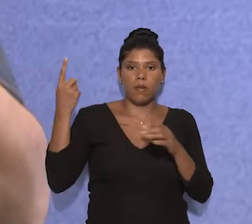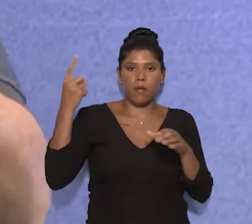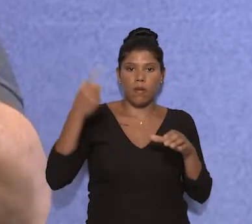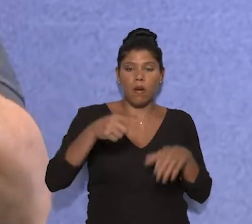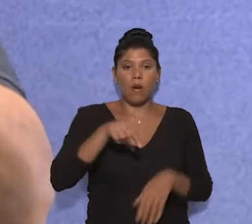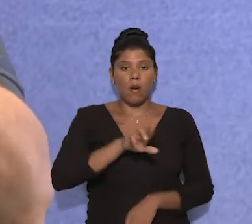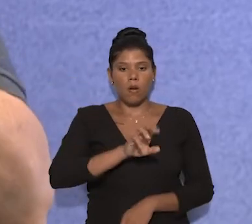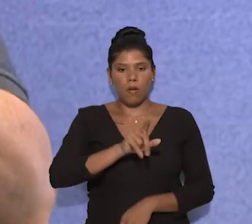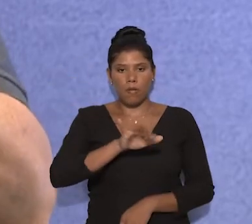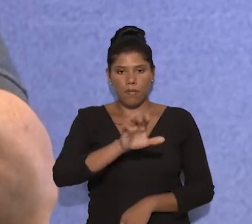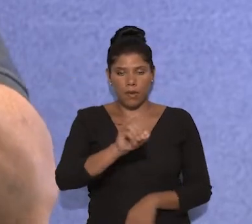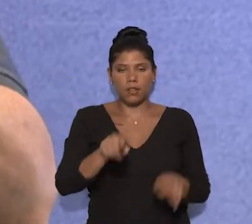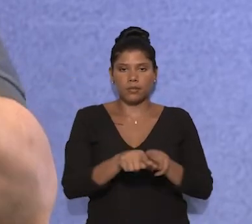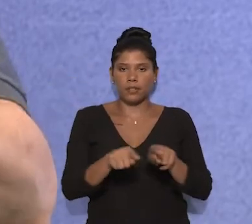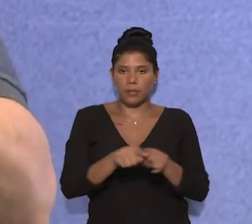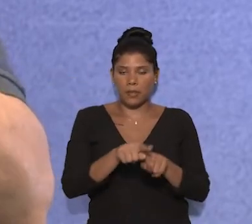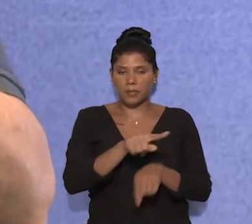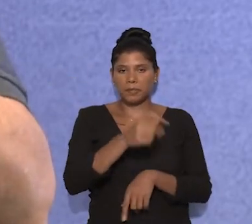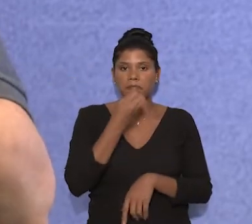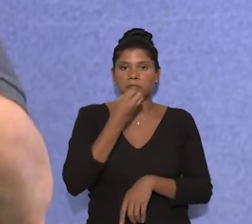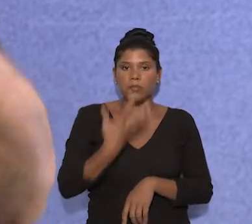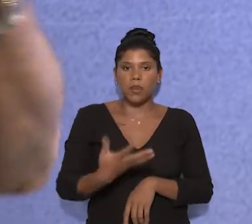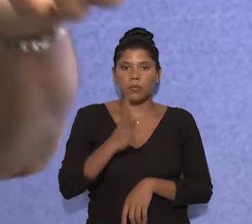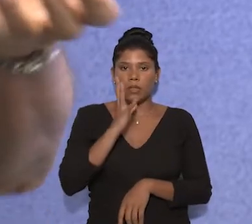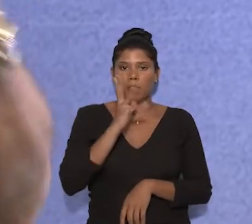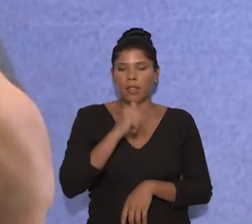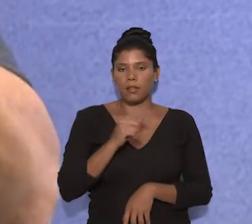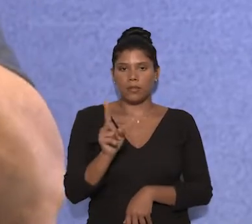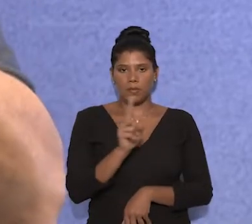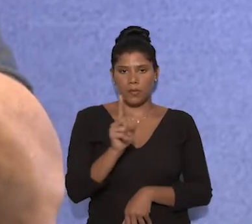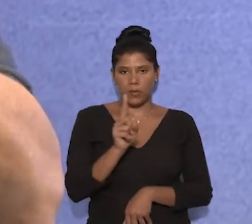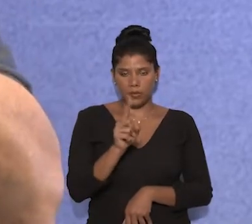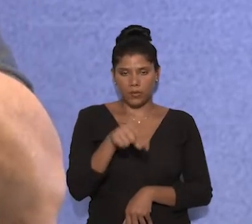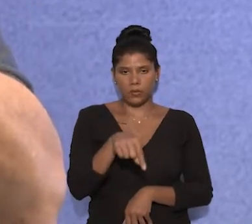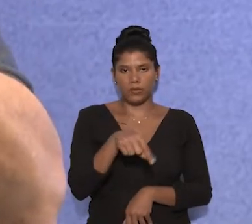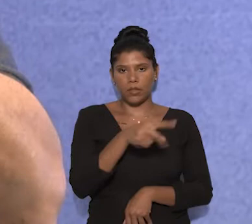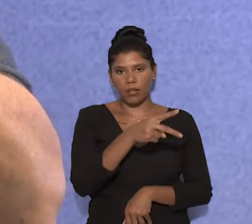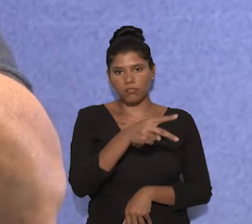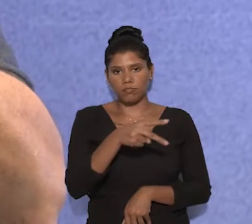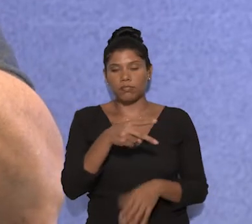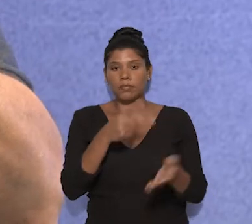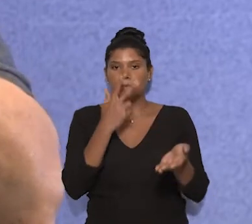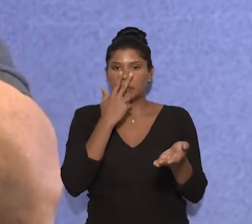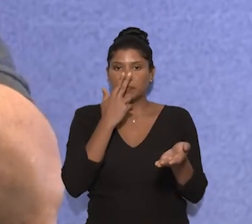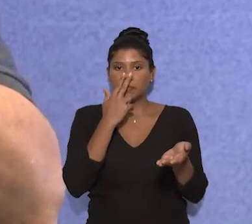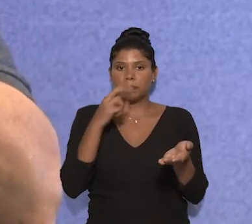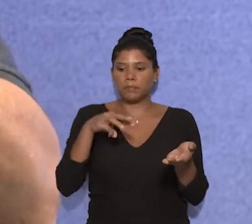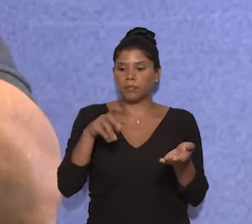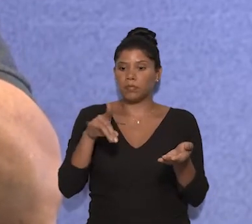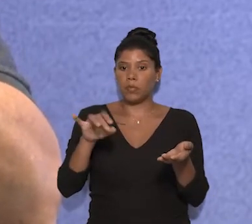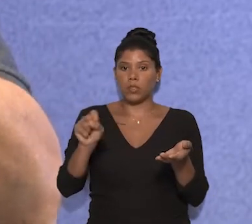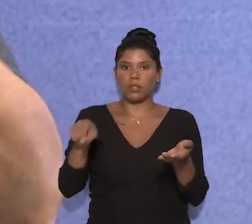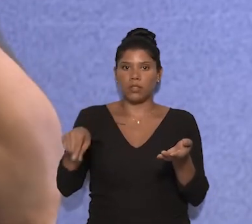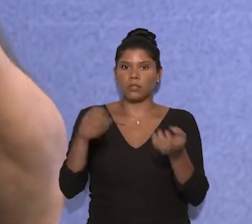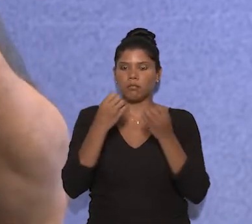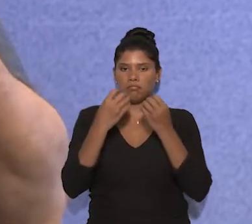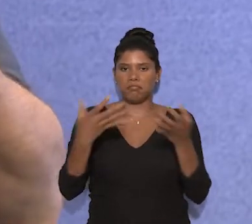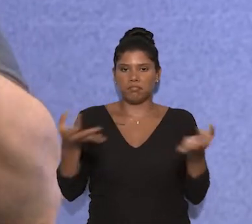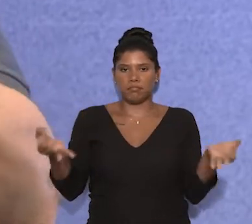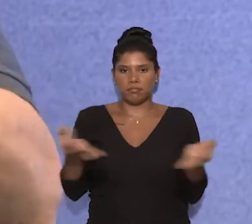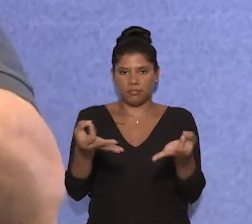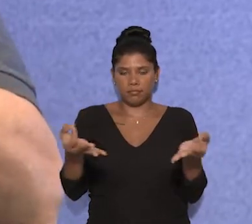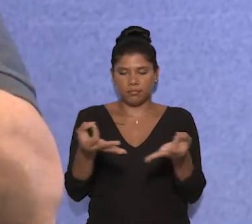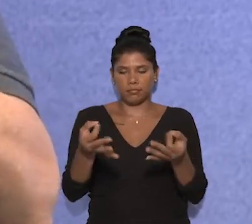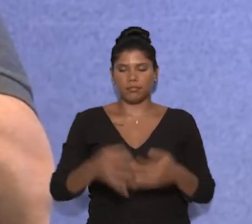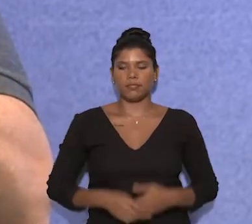que também foi muito feliz porque não demorou em tocar pro Moisés. E o Moisés foi preciso, que não é a virtude